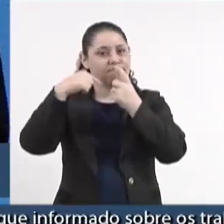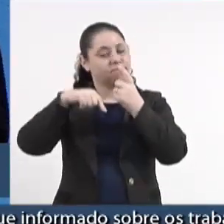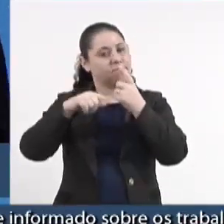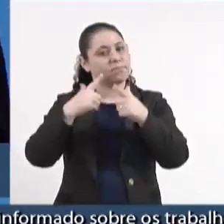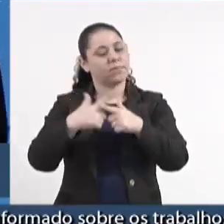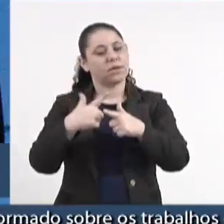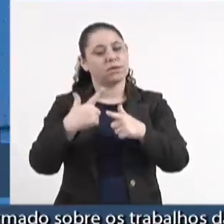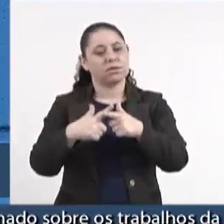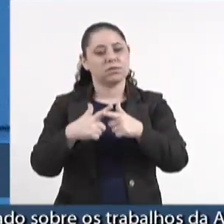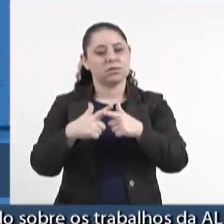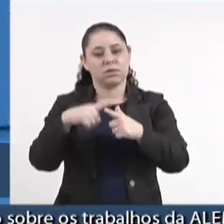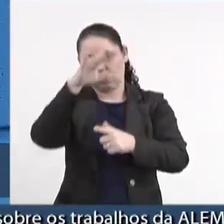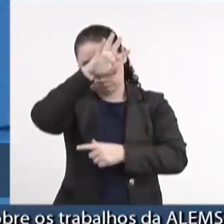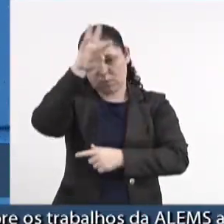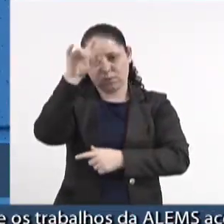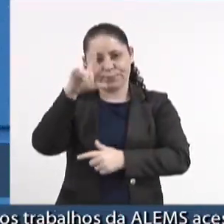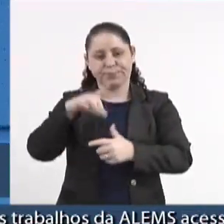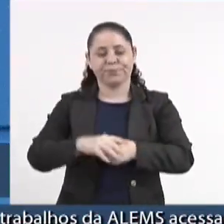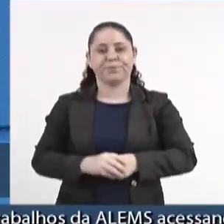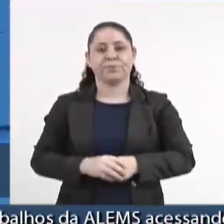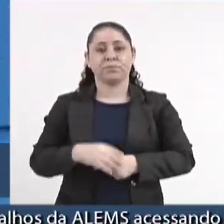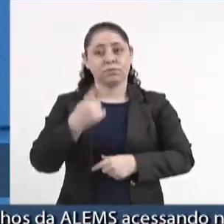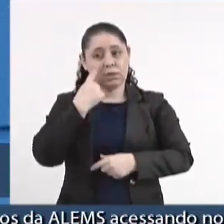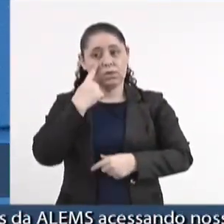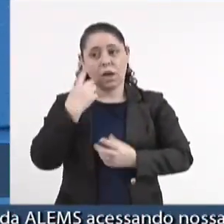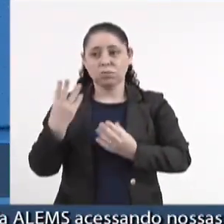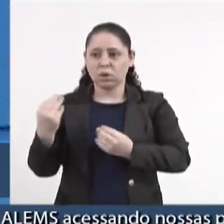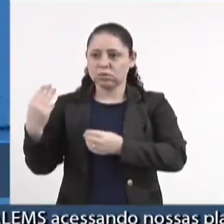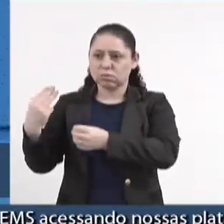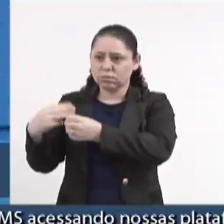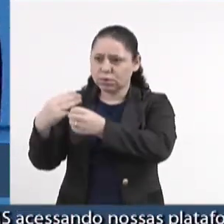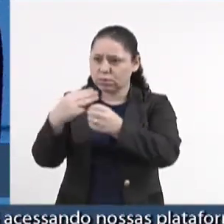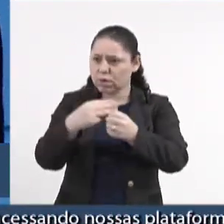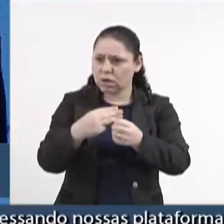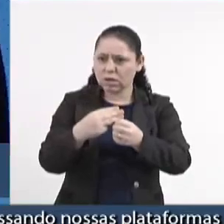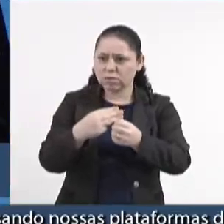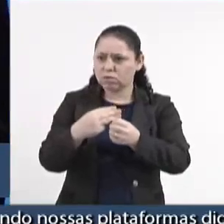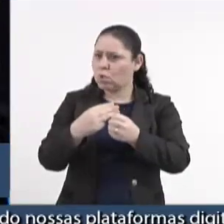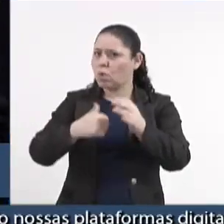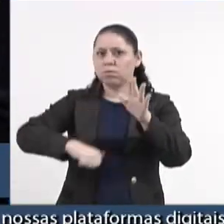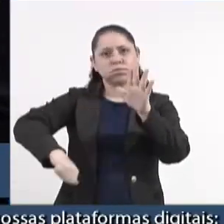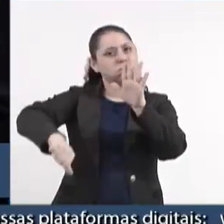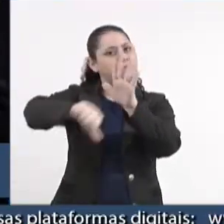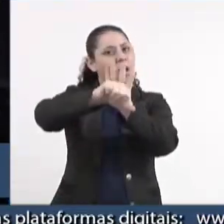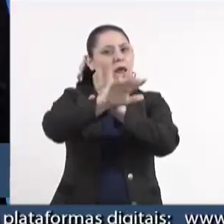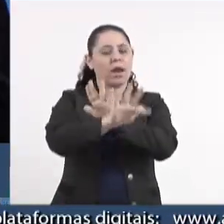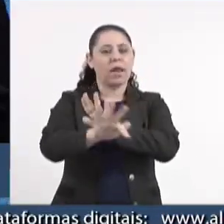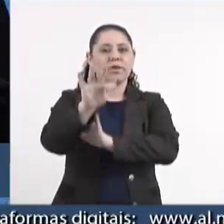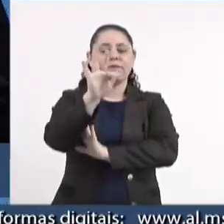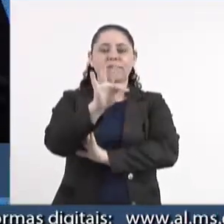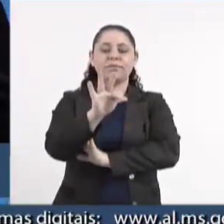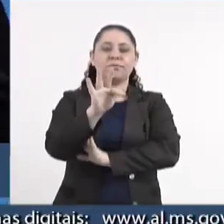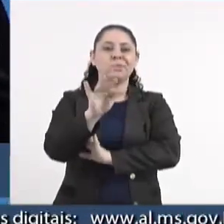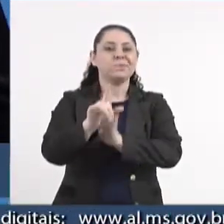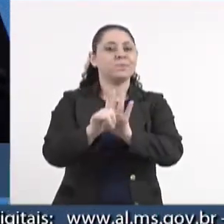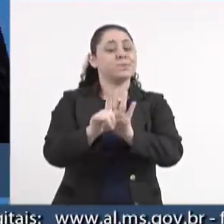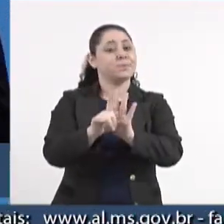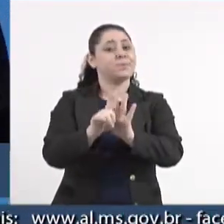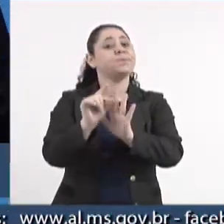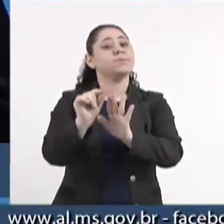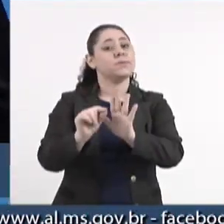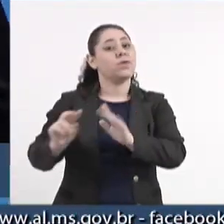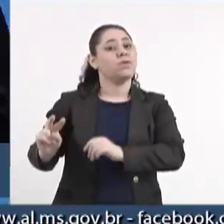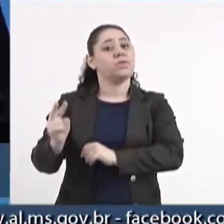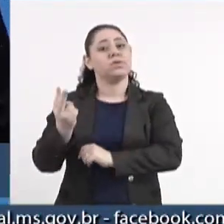aqui no Mato Grosso do Sul de ver vários municípios que deixam de cumprir com a lei federal e deixam de cumprir com a sua obrigação